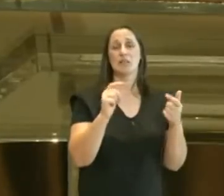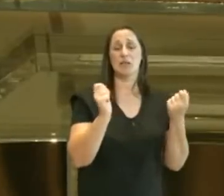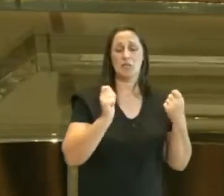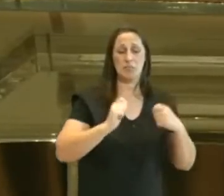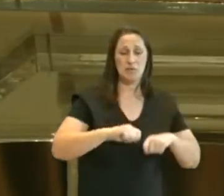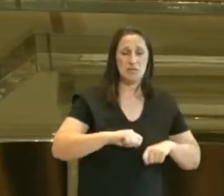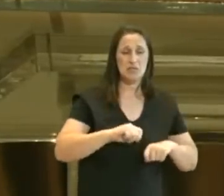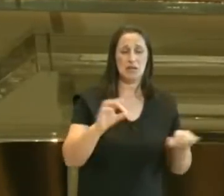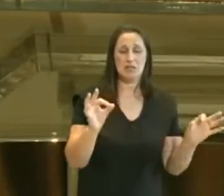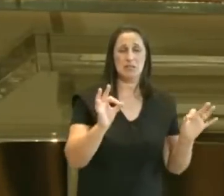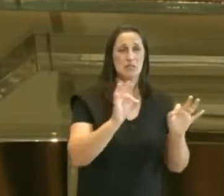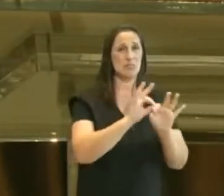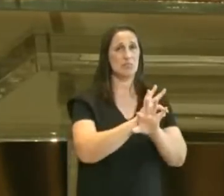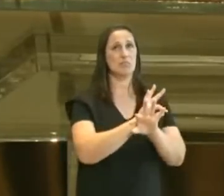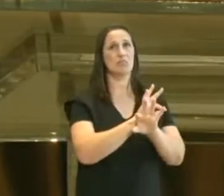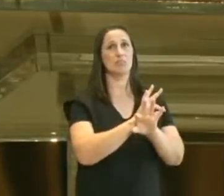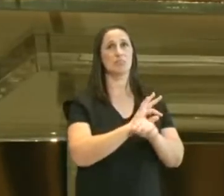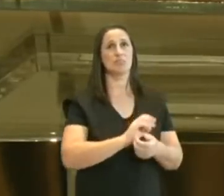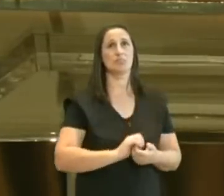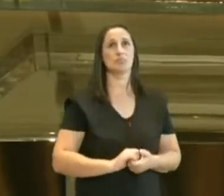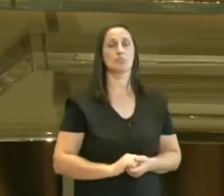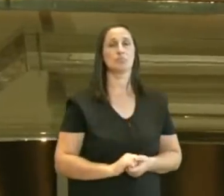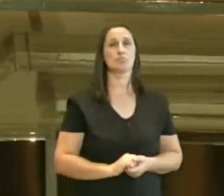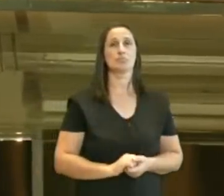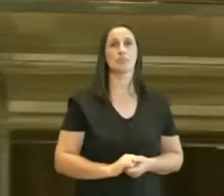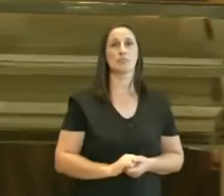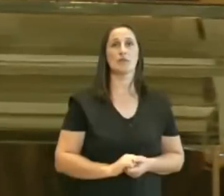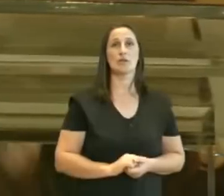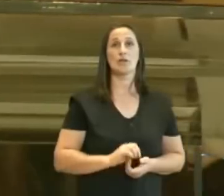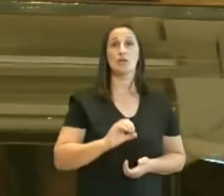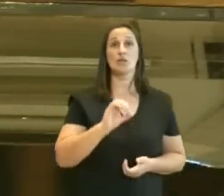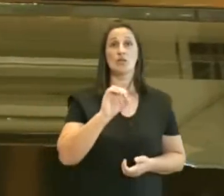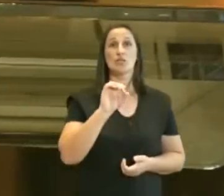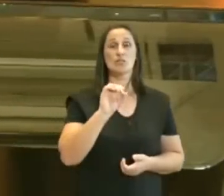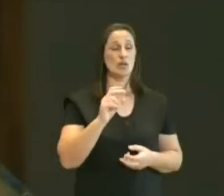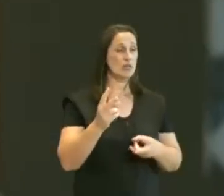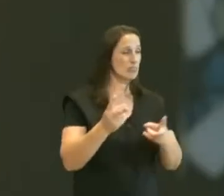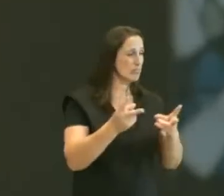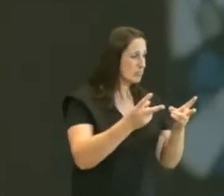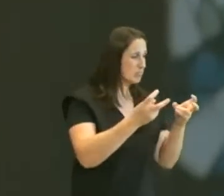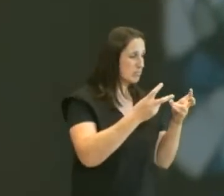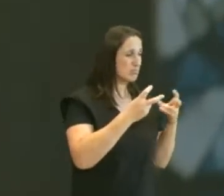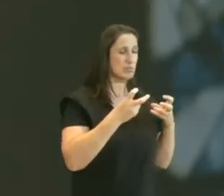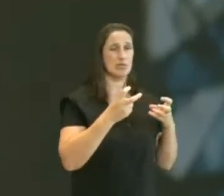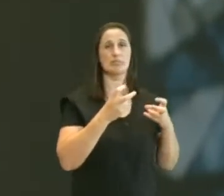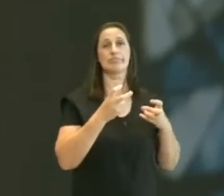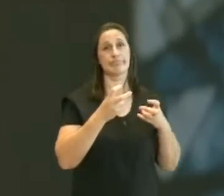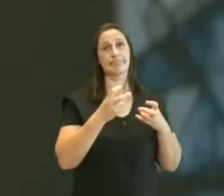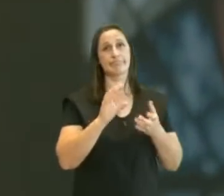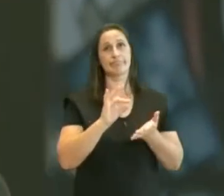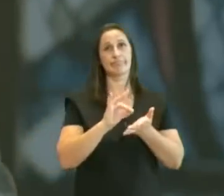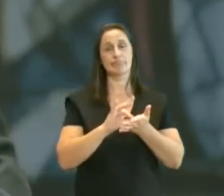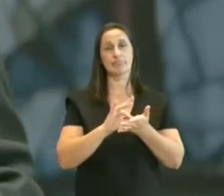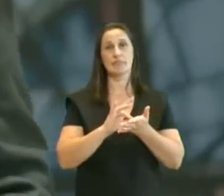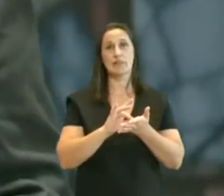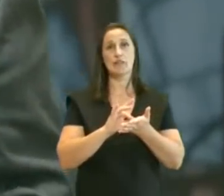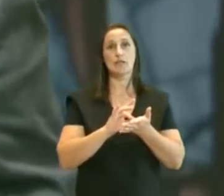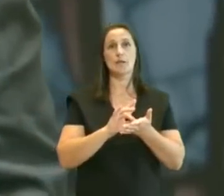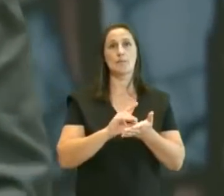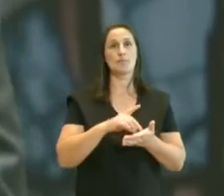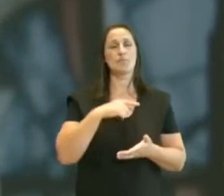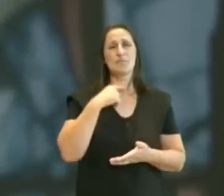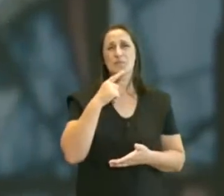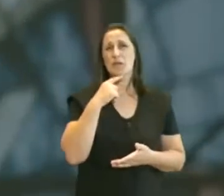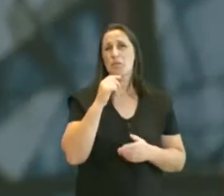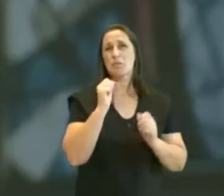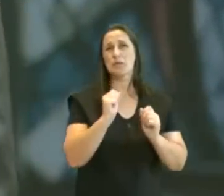capacidade terminou. É verdade. Se a gente olhar só o que tem à nossa volta, é isso mesmo. E ninguém vai poder